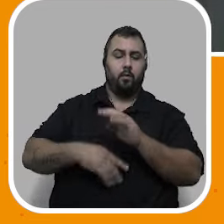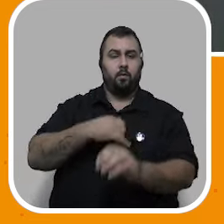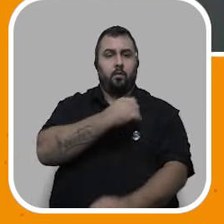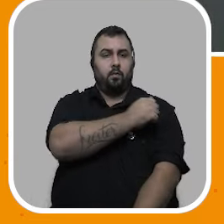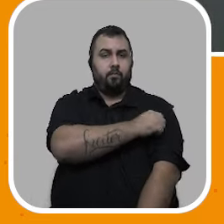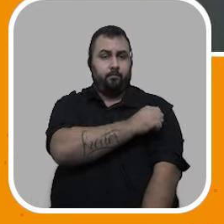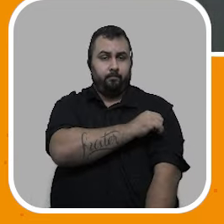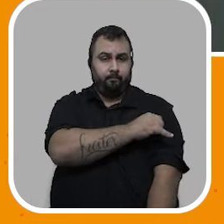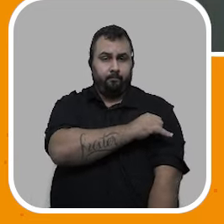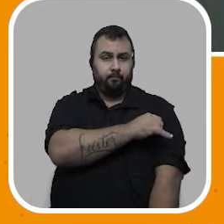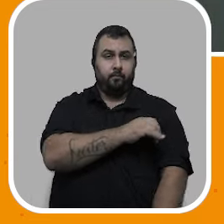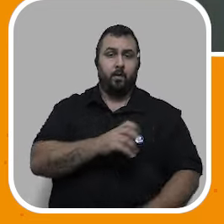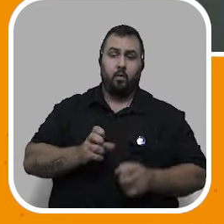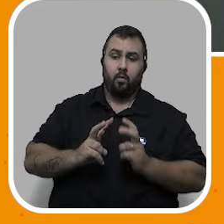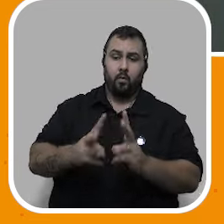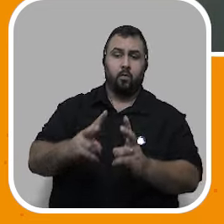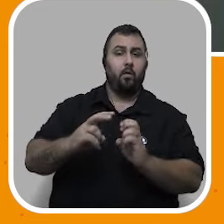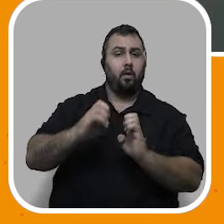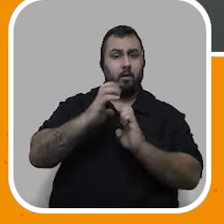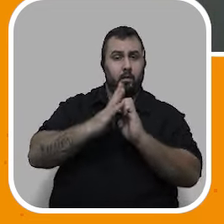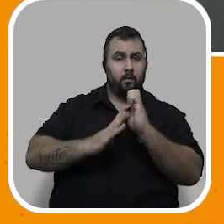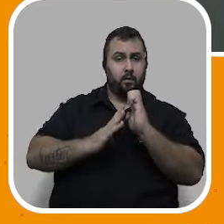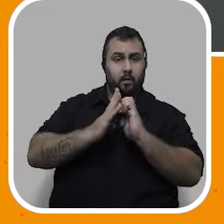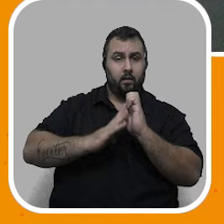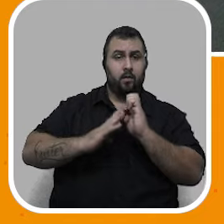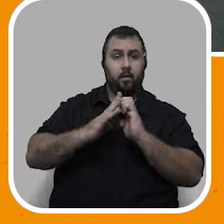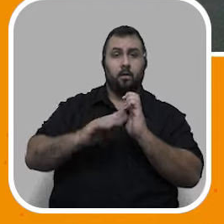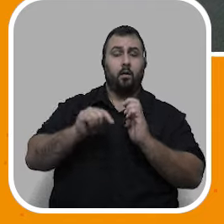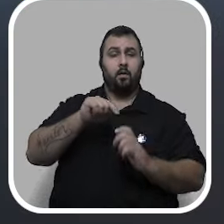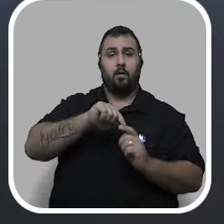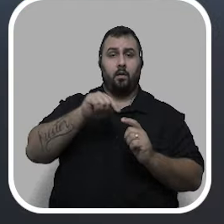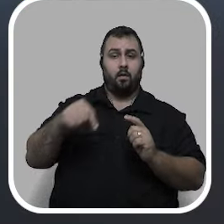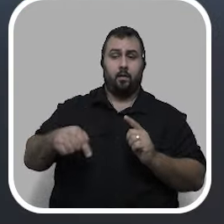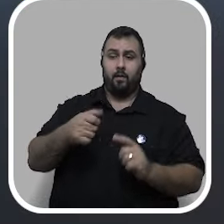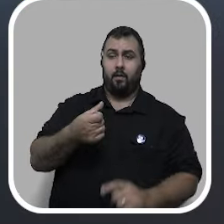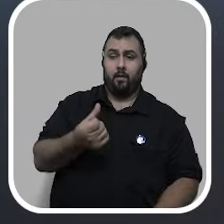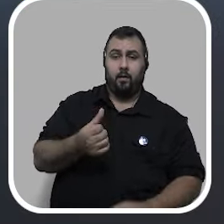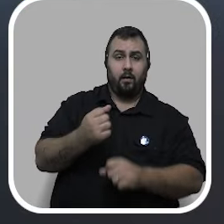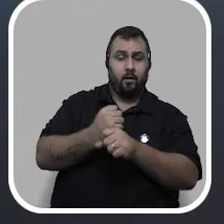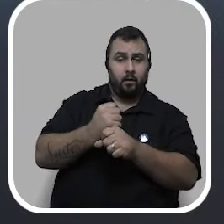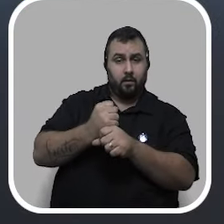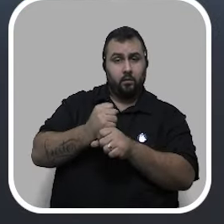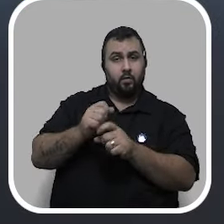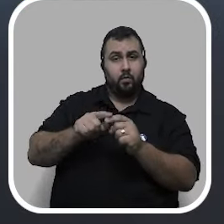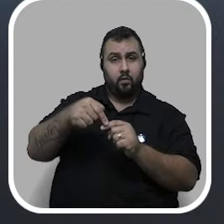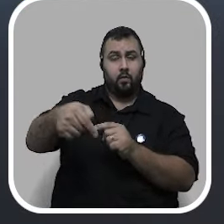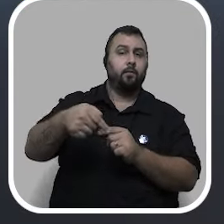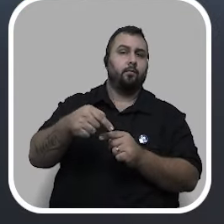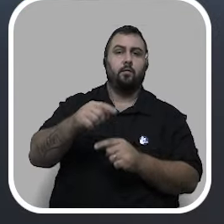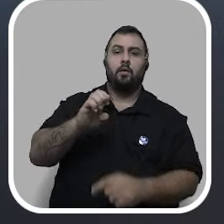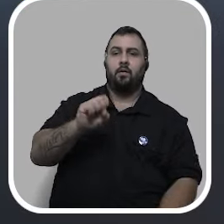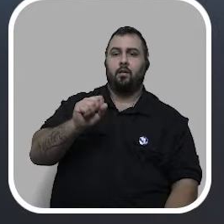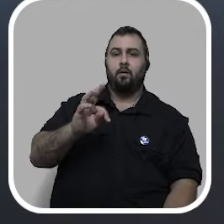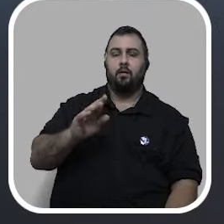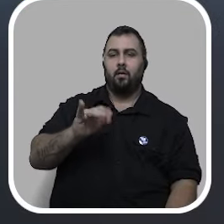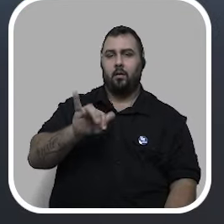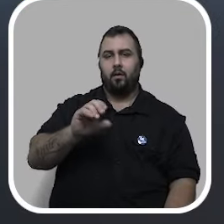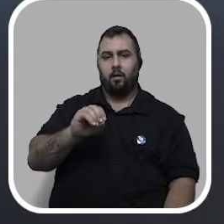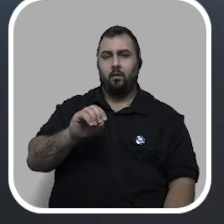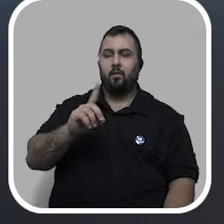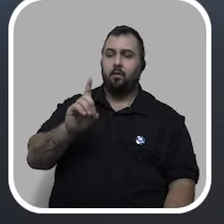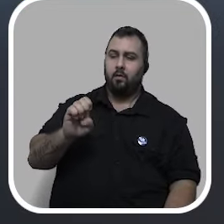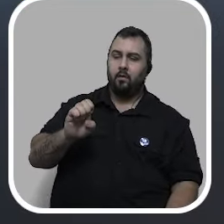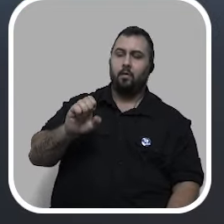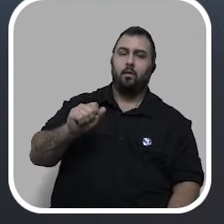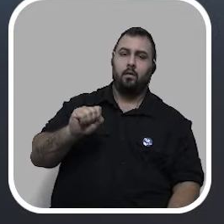Continuo minha carreira com esto de Sá durante 6 anos em 2 Subimos novamente com a ST de Sá e aí eu vou